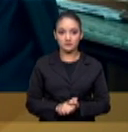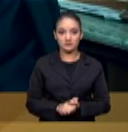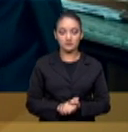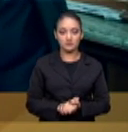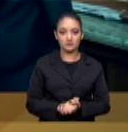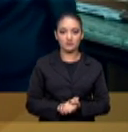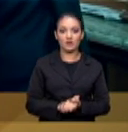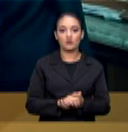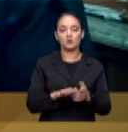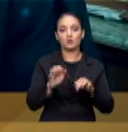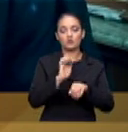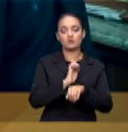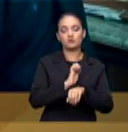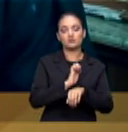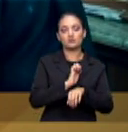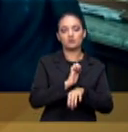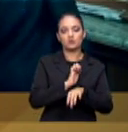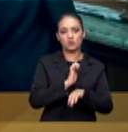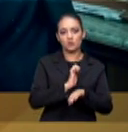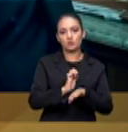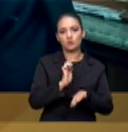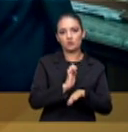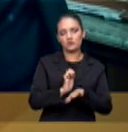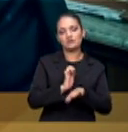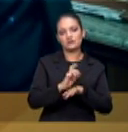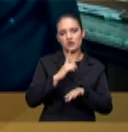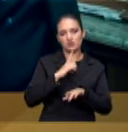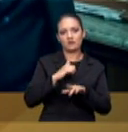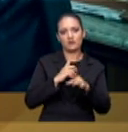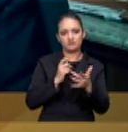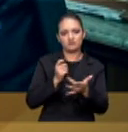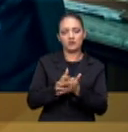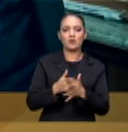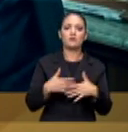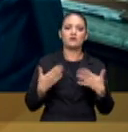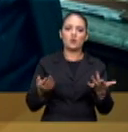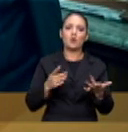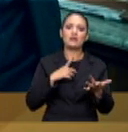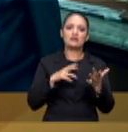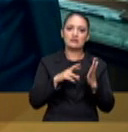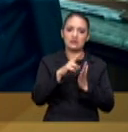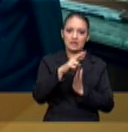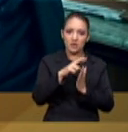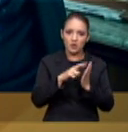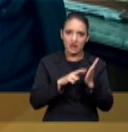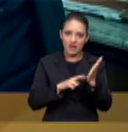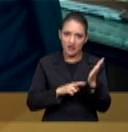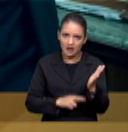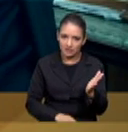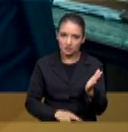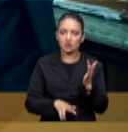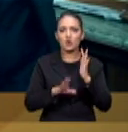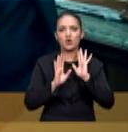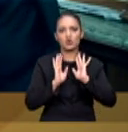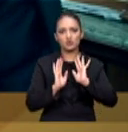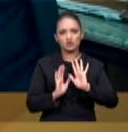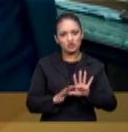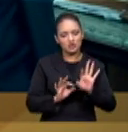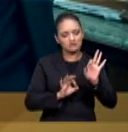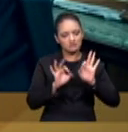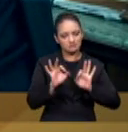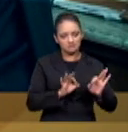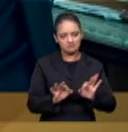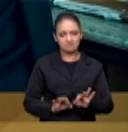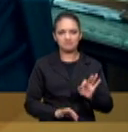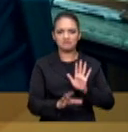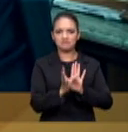pelo Estado pagador. Tem um relatório circunstanciado, né?